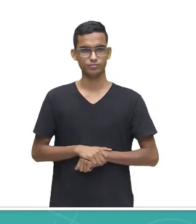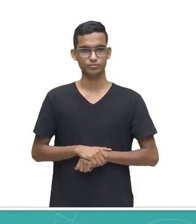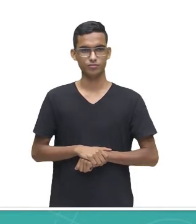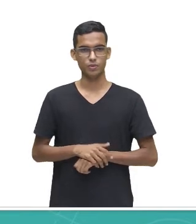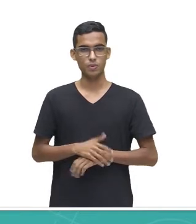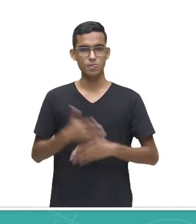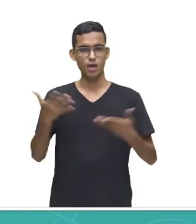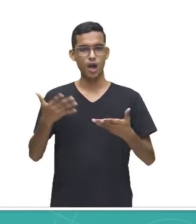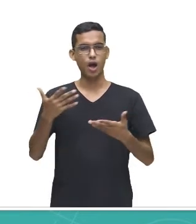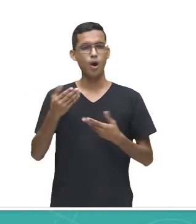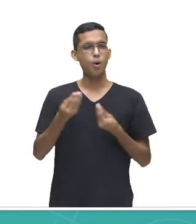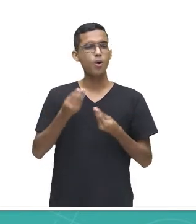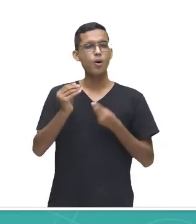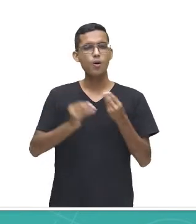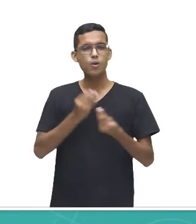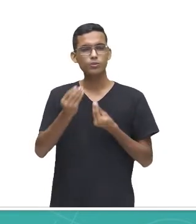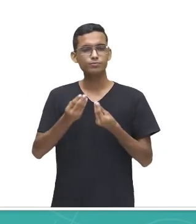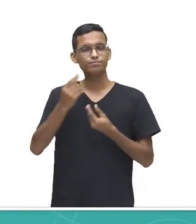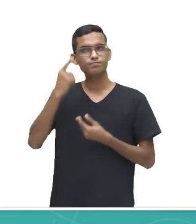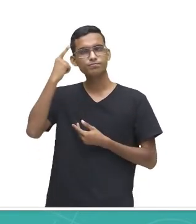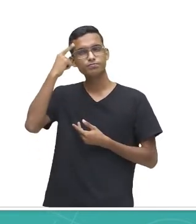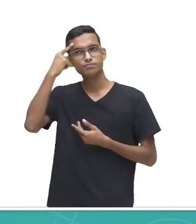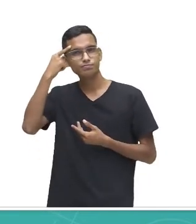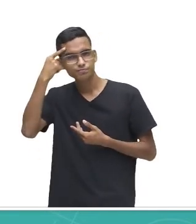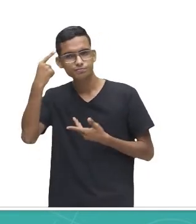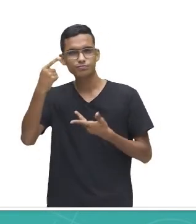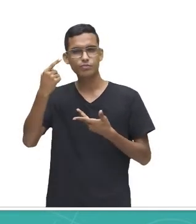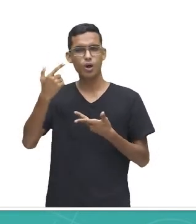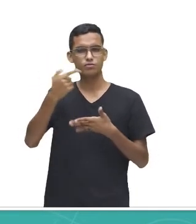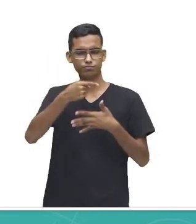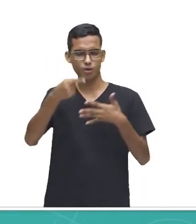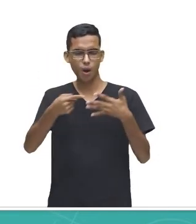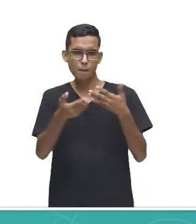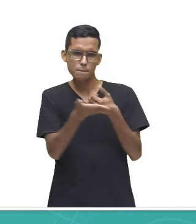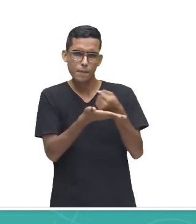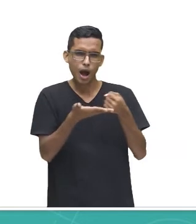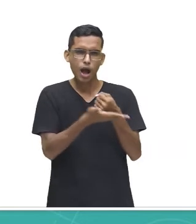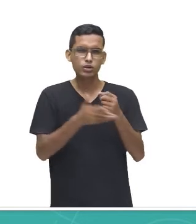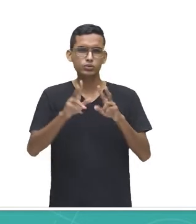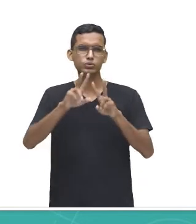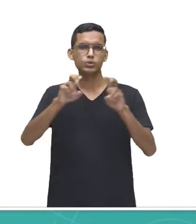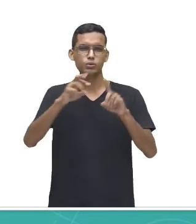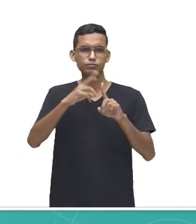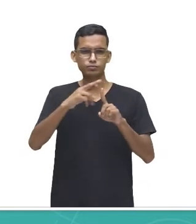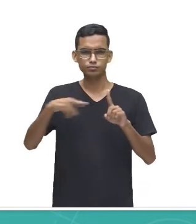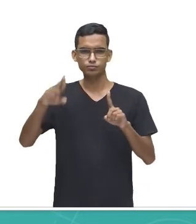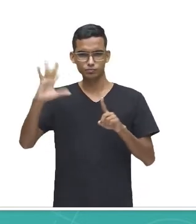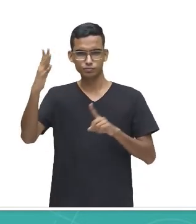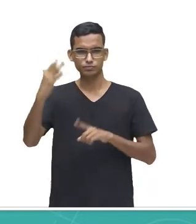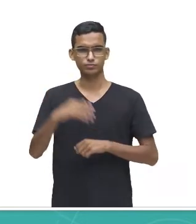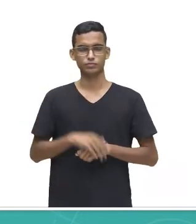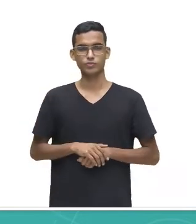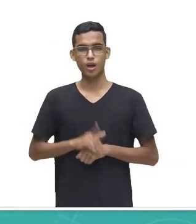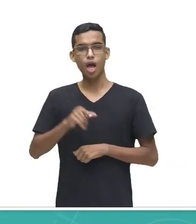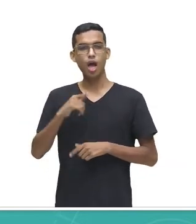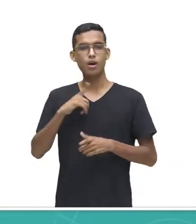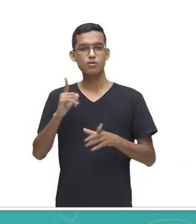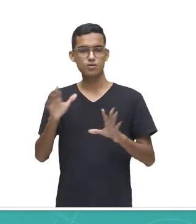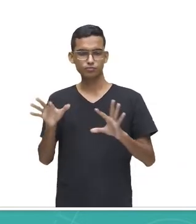relação à experiência religiosa e o fenômeno religioso. Primeira questão. Ele está vinculado, o